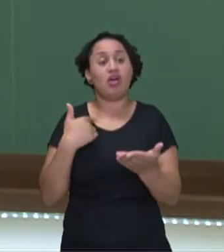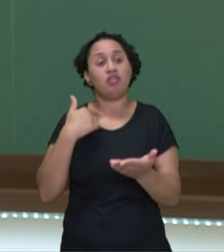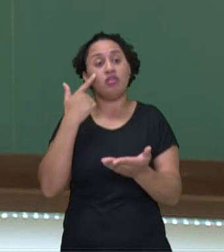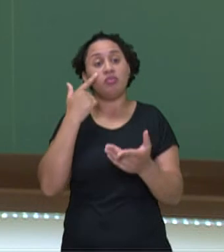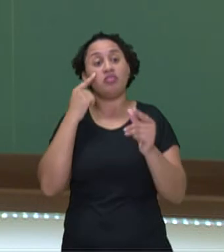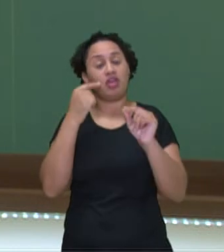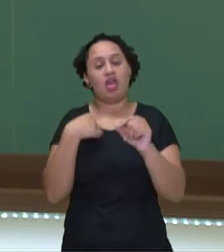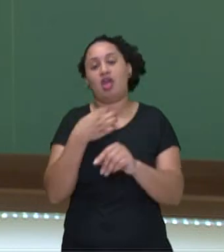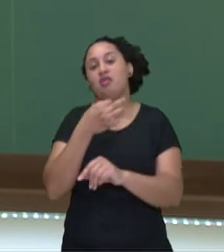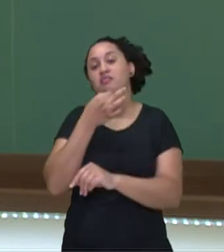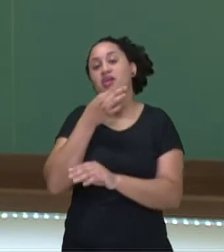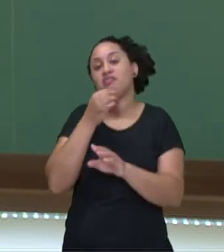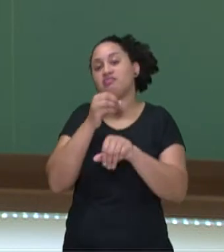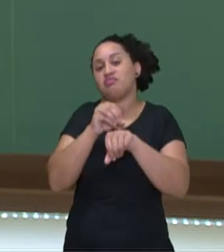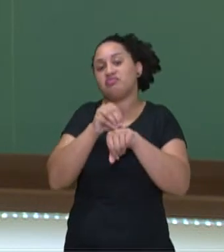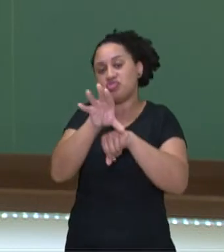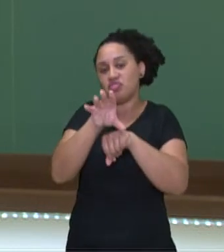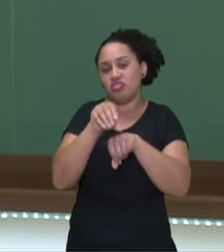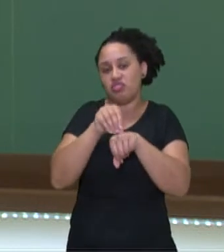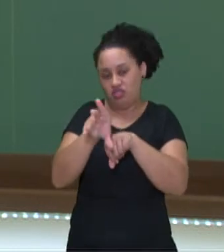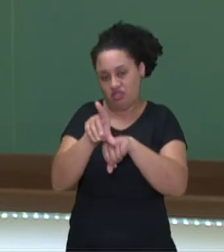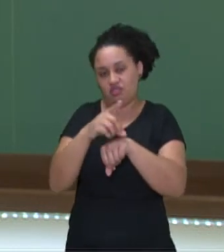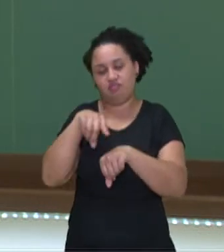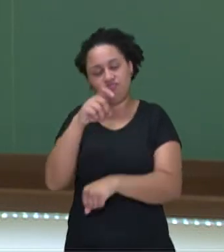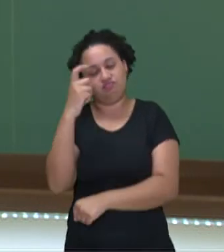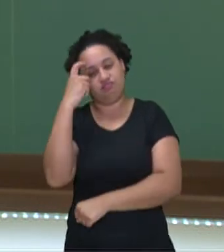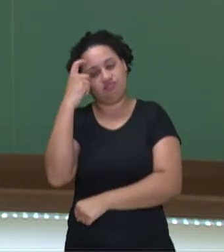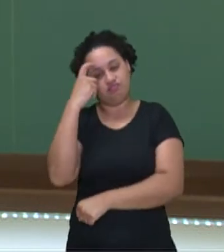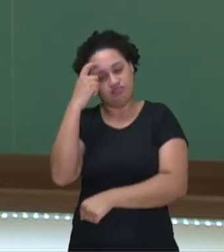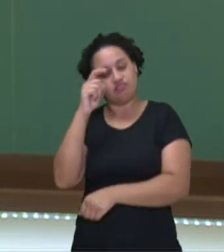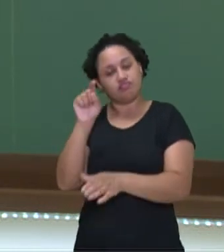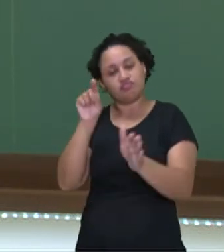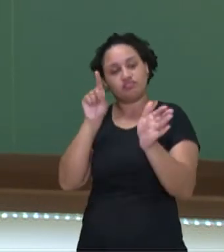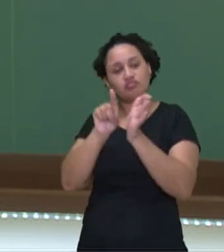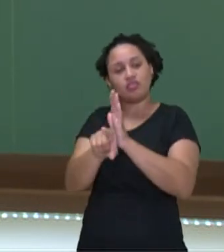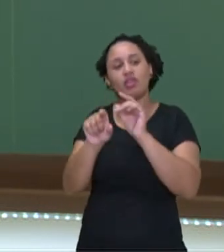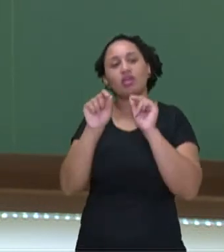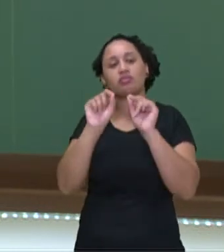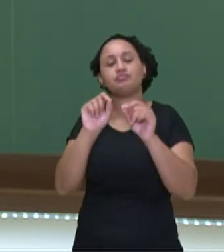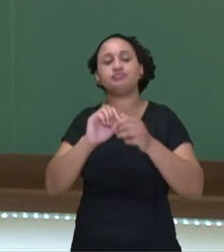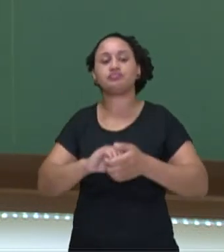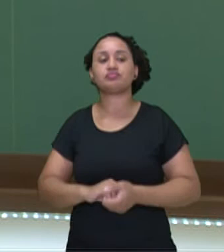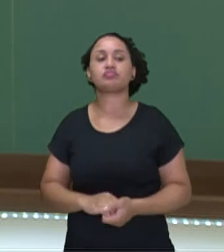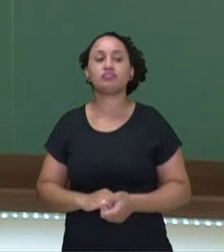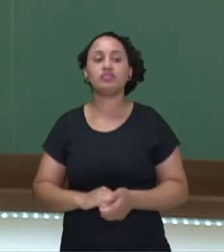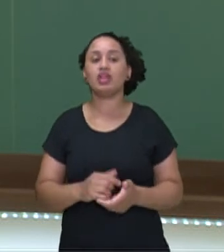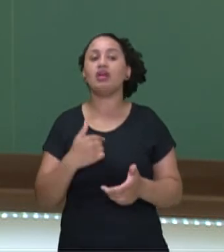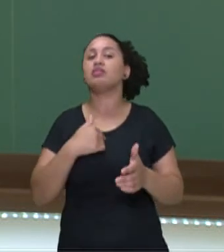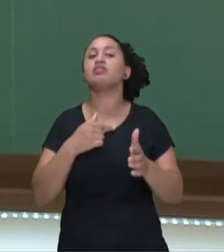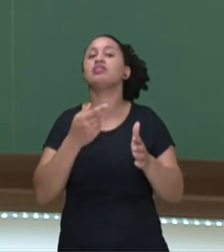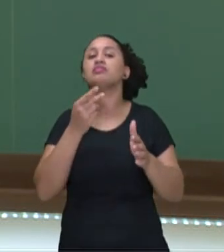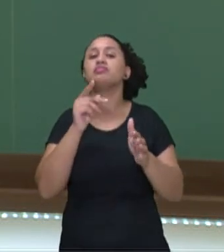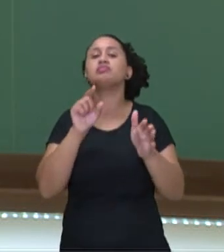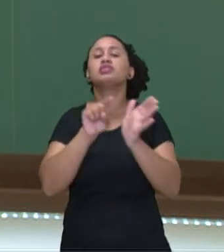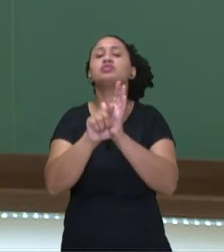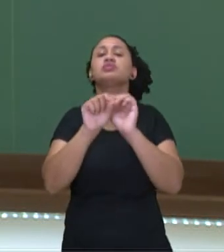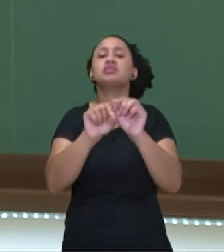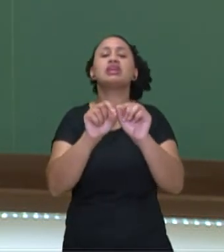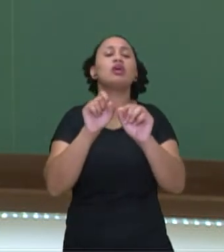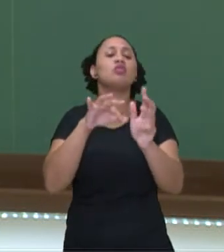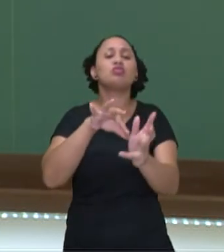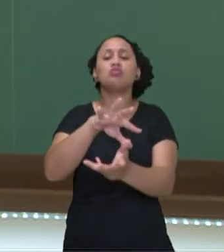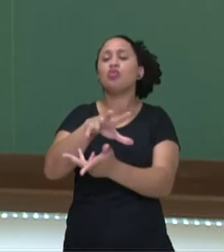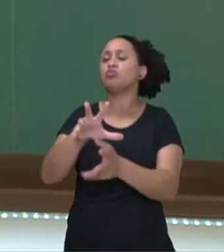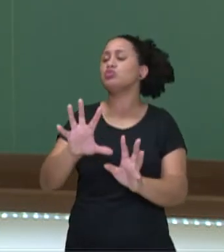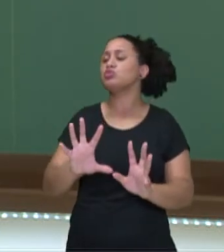uma sugestão para vocês refletirem sobre essa questão, tá? A questão está pedindo ali para vocês falarem sobre um